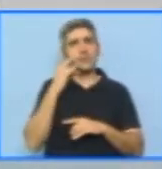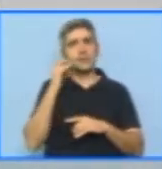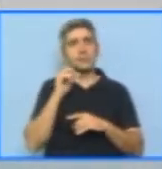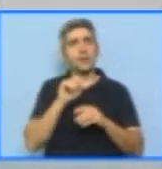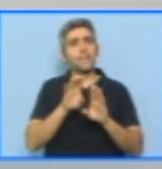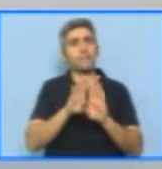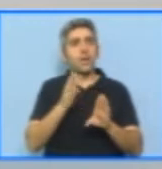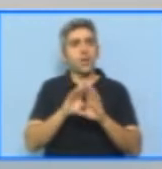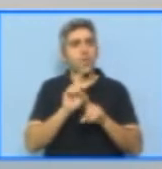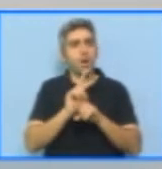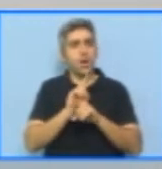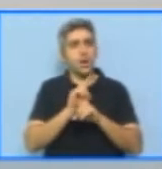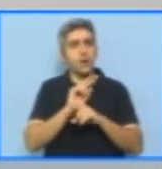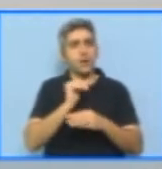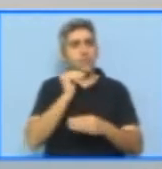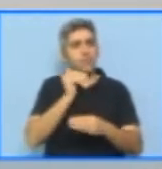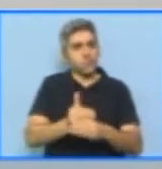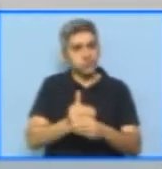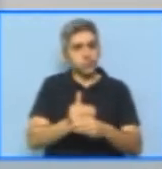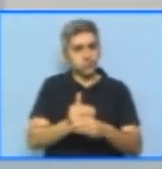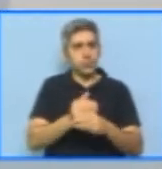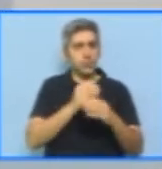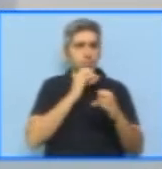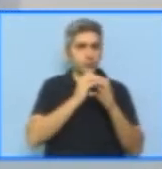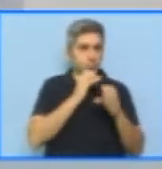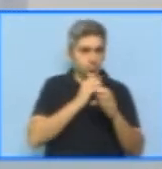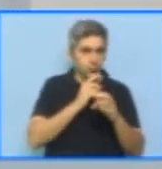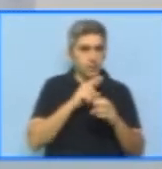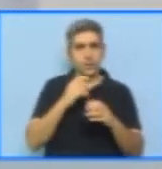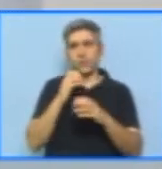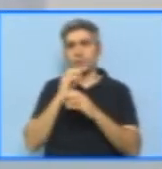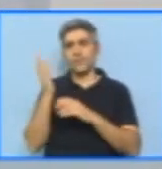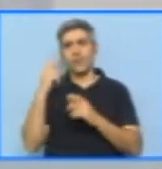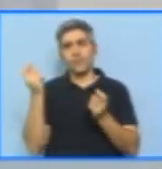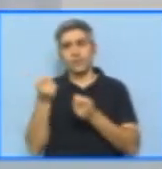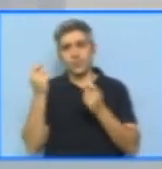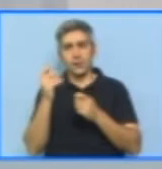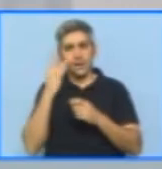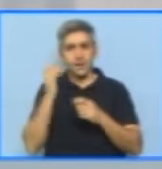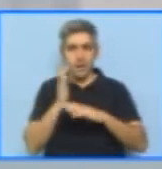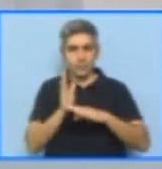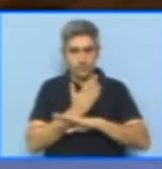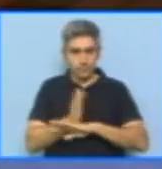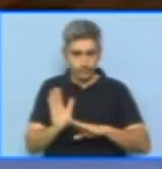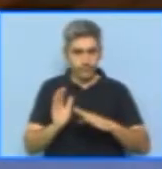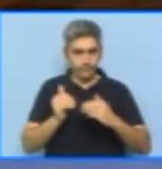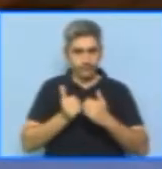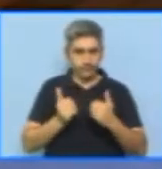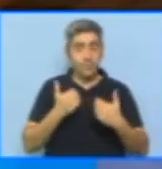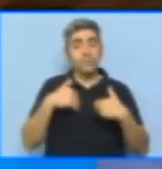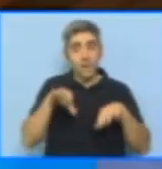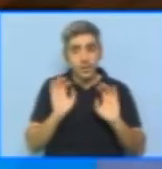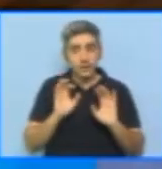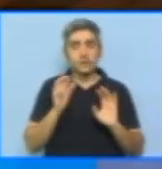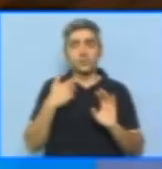a comunicação, de como estamos a falar e a ver, e a comunicação comercial que vem da publicidade. Mas se nós analisarmos, por